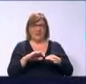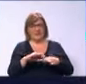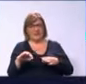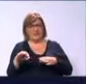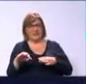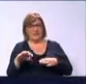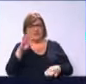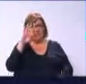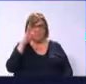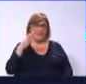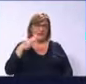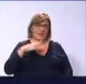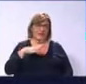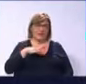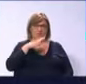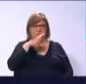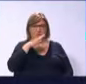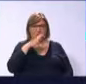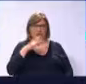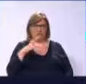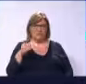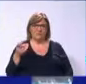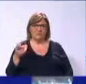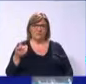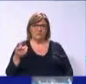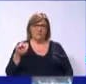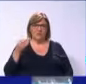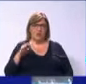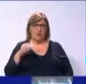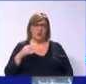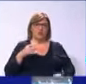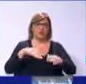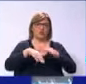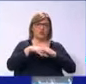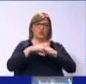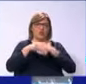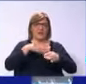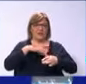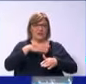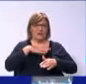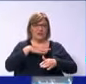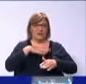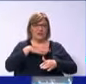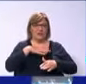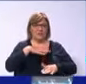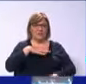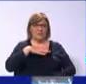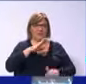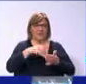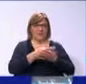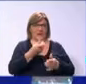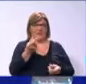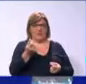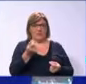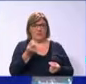em que o sporting braga obviamente muito complicado alguns é nova o jogador está interessado em mim é é dado o valor